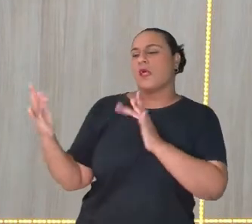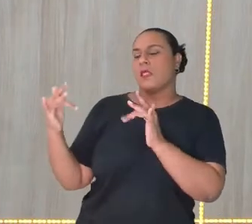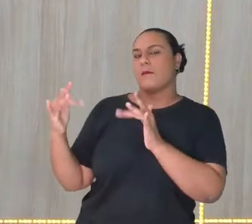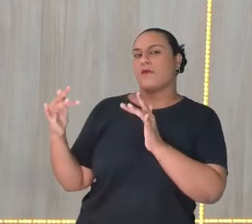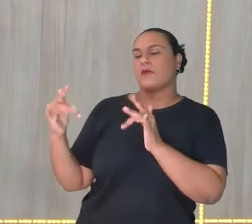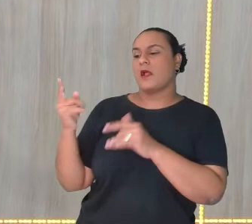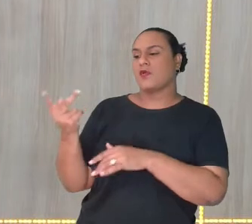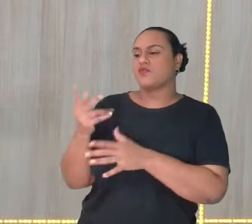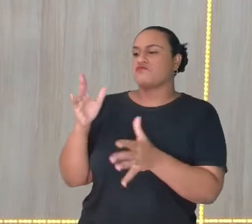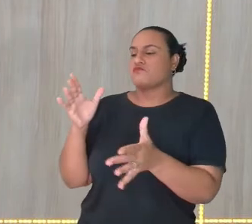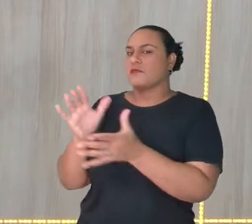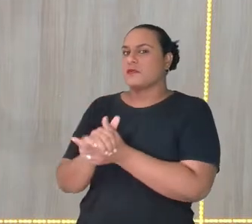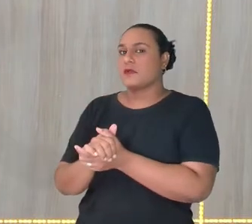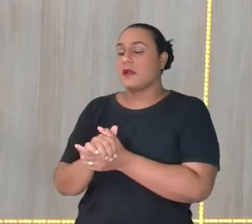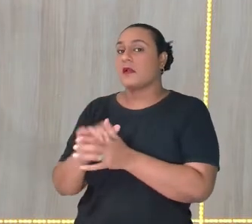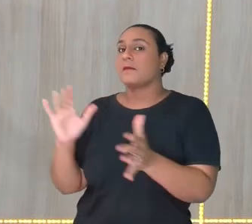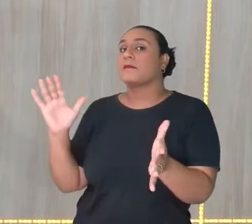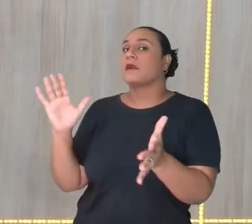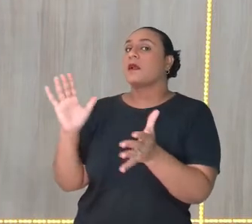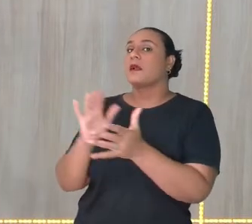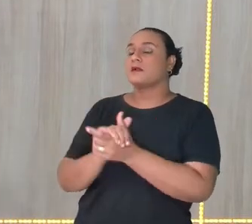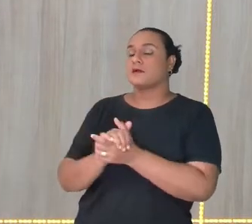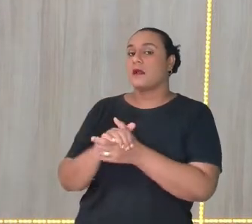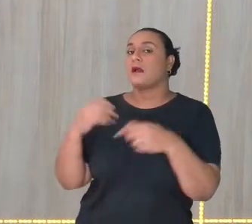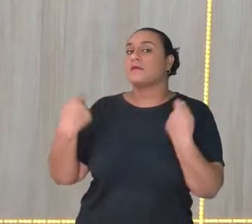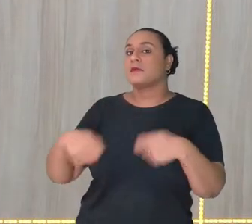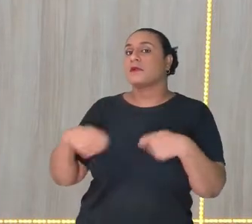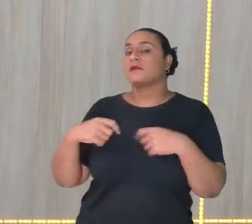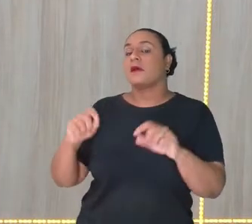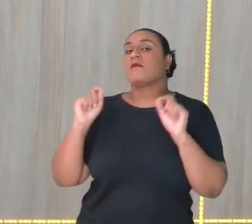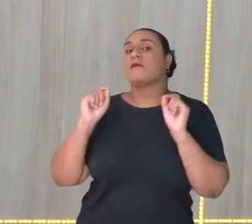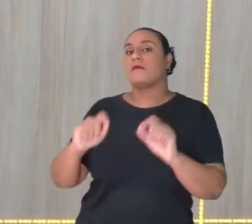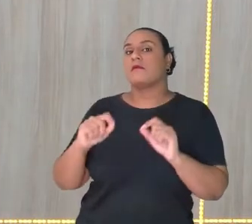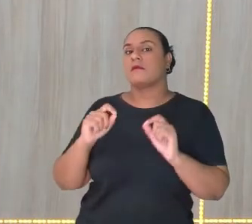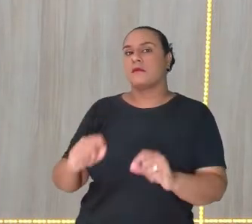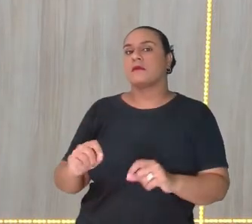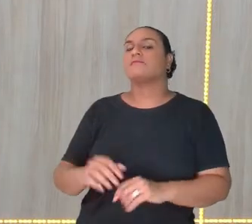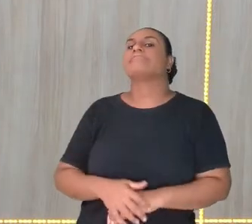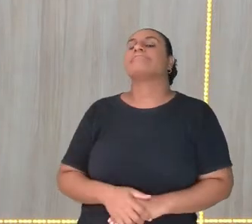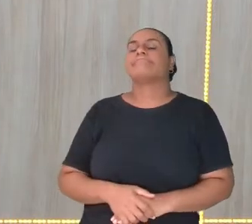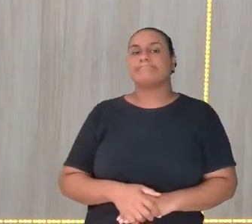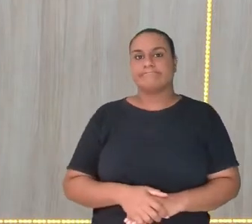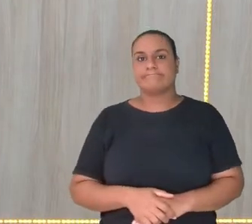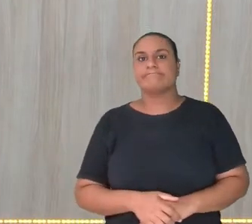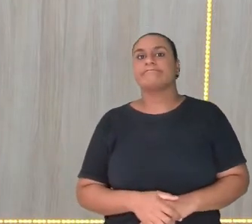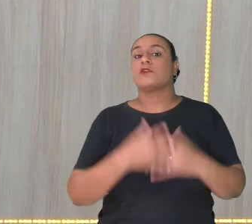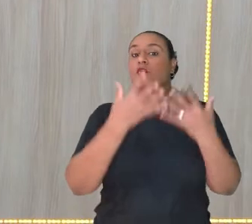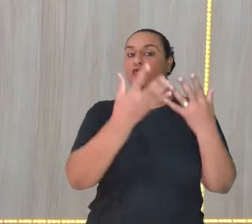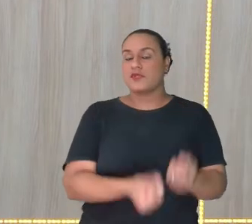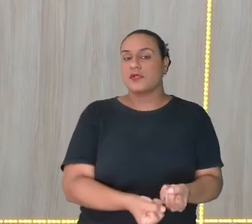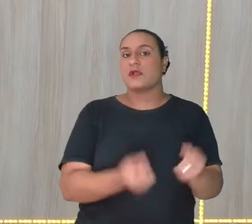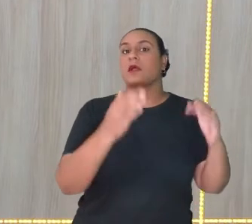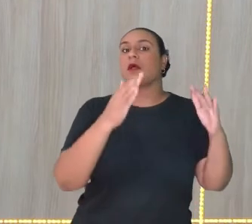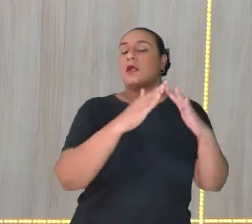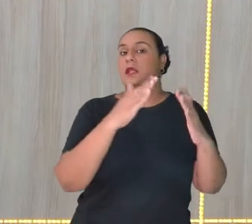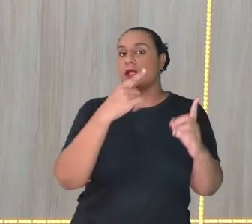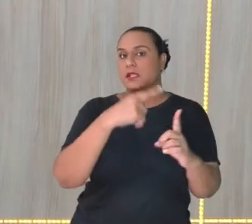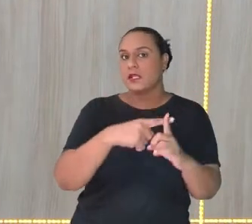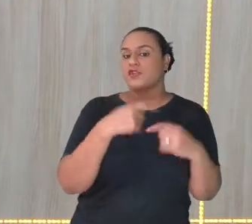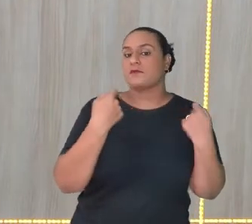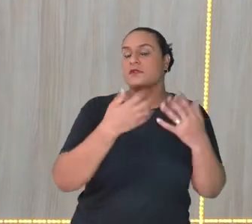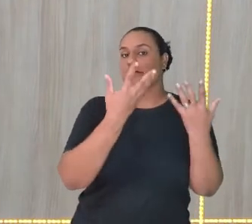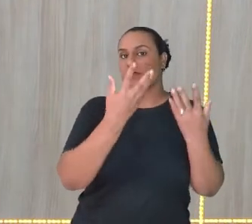iam casar. Para casar, certo? Eles precisavam da autorização da igreja. Então